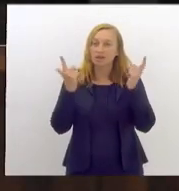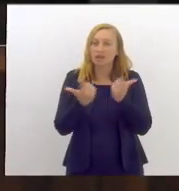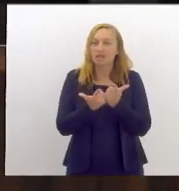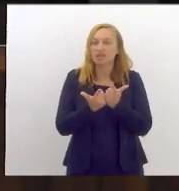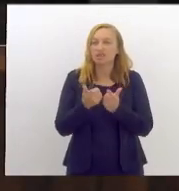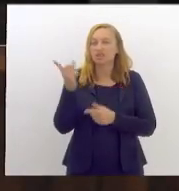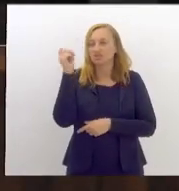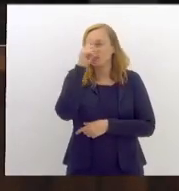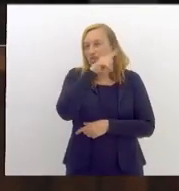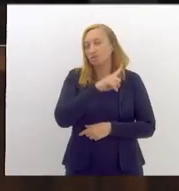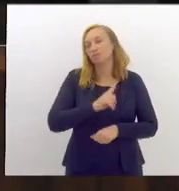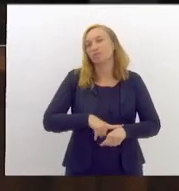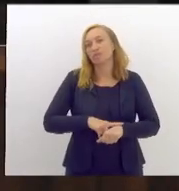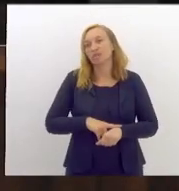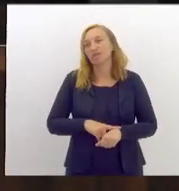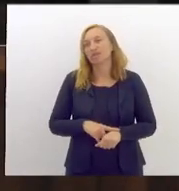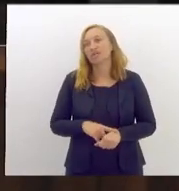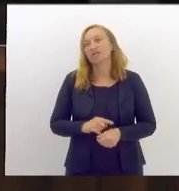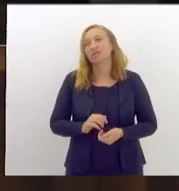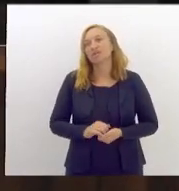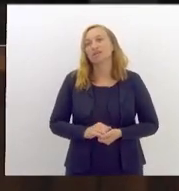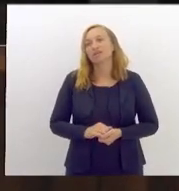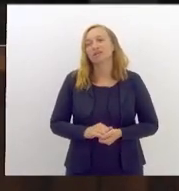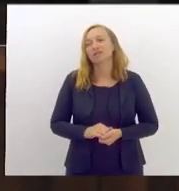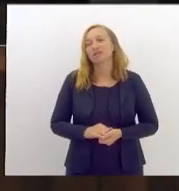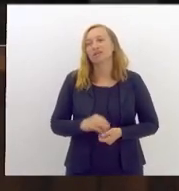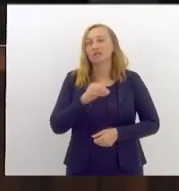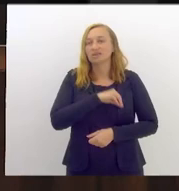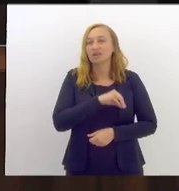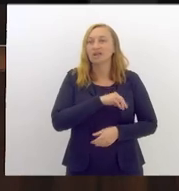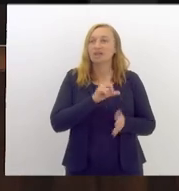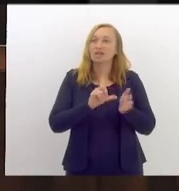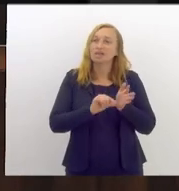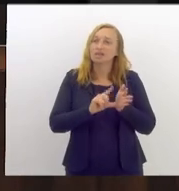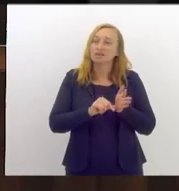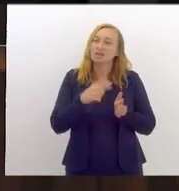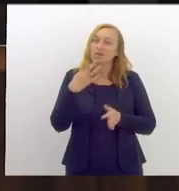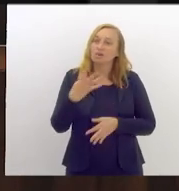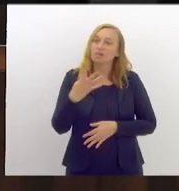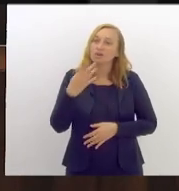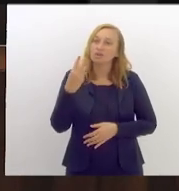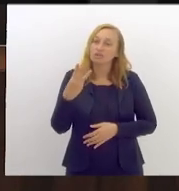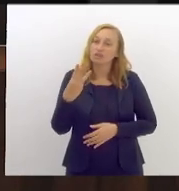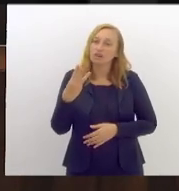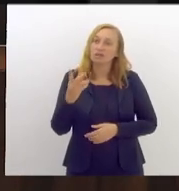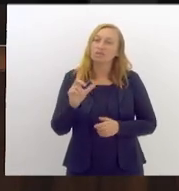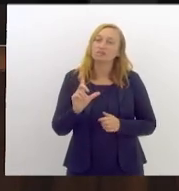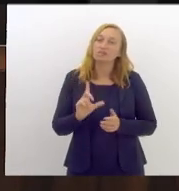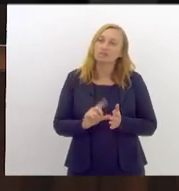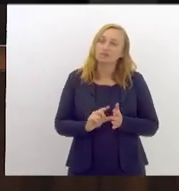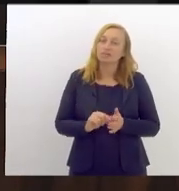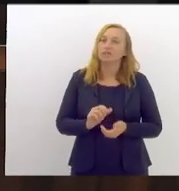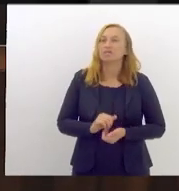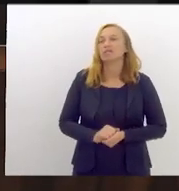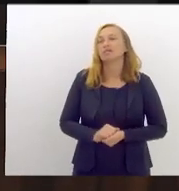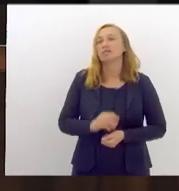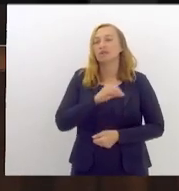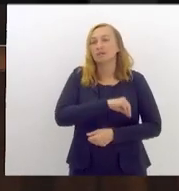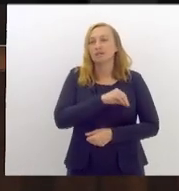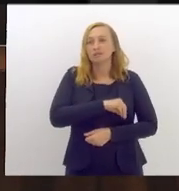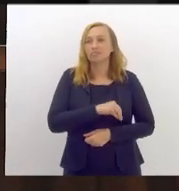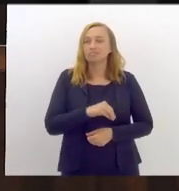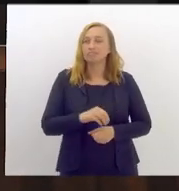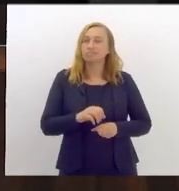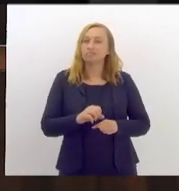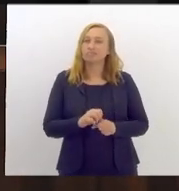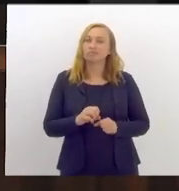muito difícil momento onde o salário estava atrasado quatro cinco três quatro meses de salários atrasados Assembleia